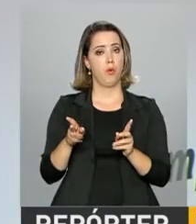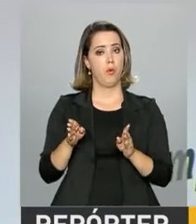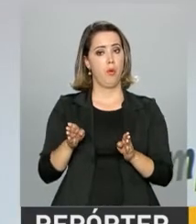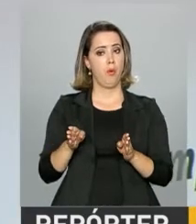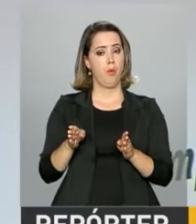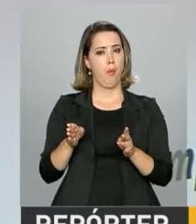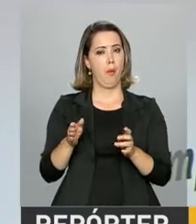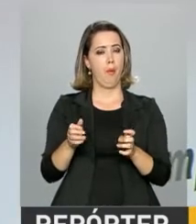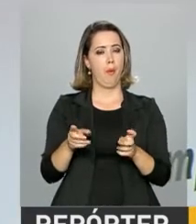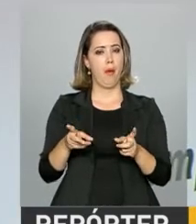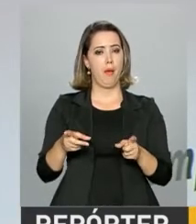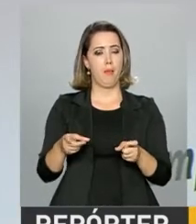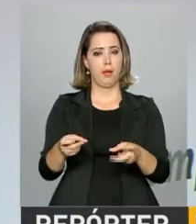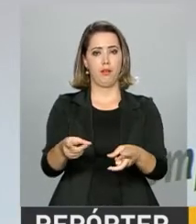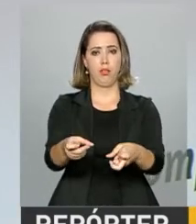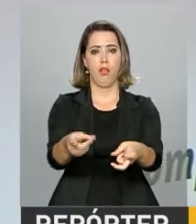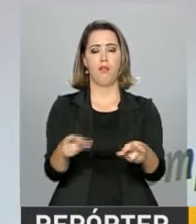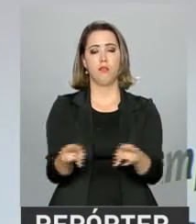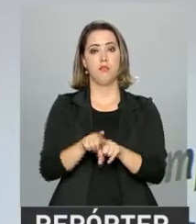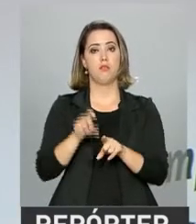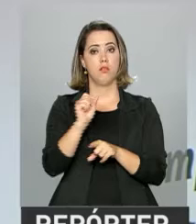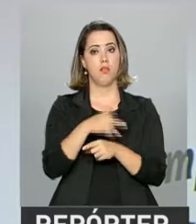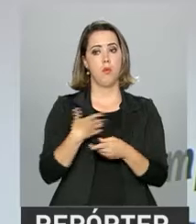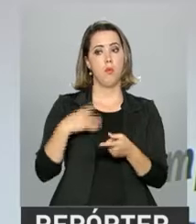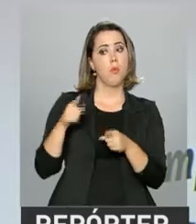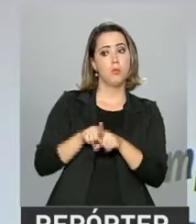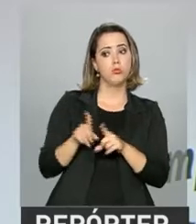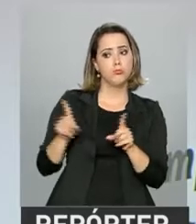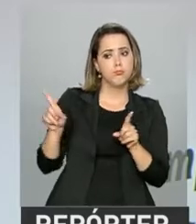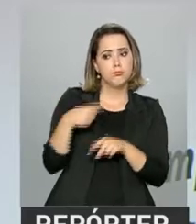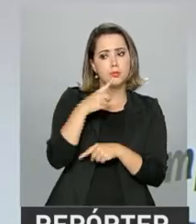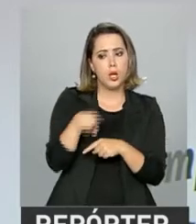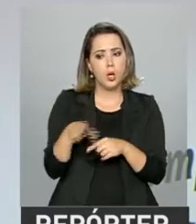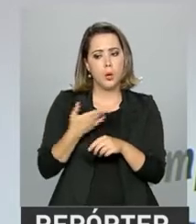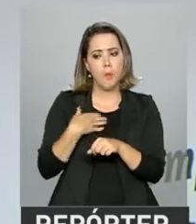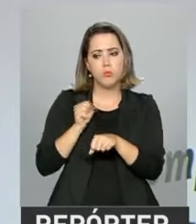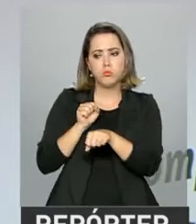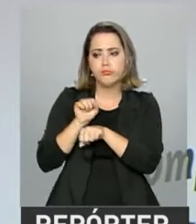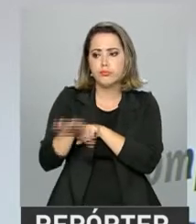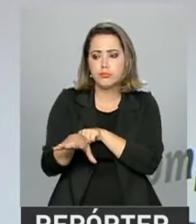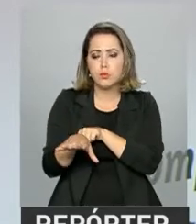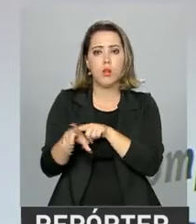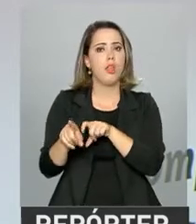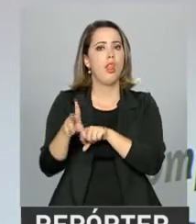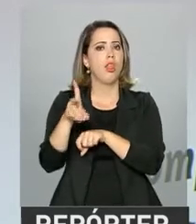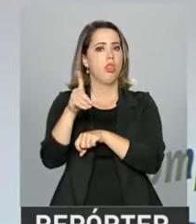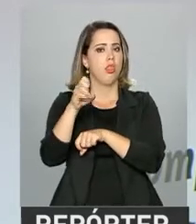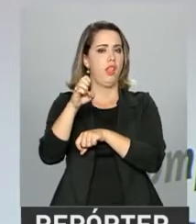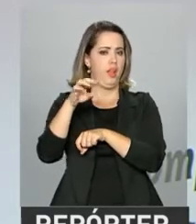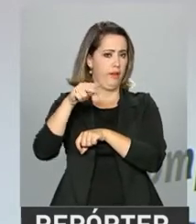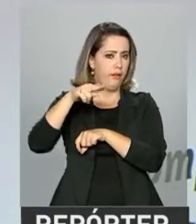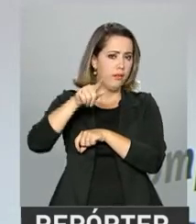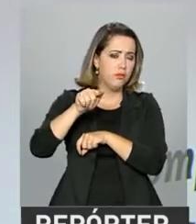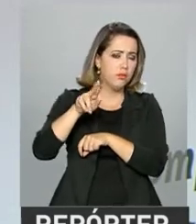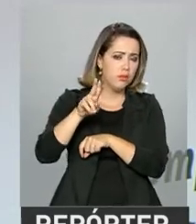bloqueia as doenças que ele transmite. Não, ele não transmite mais dengue, por exemplo,